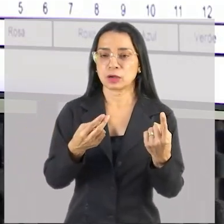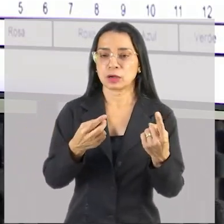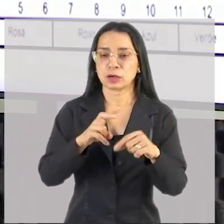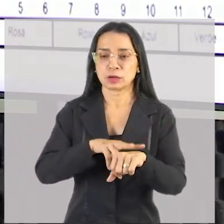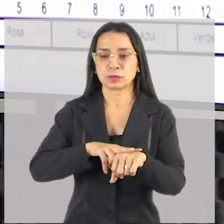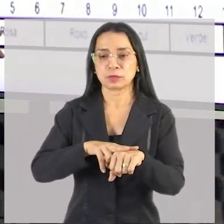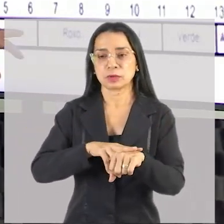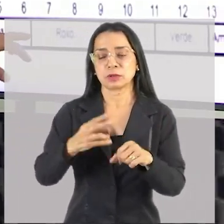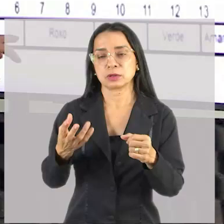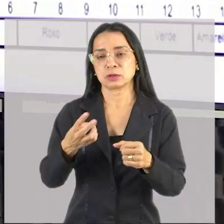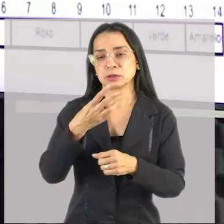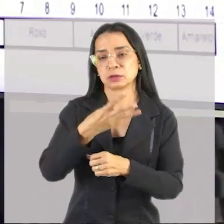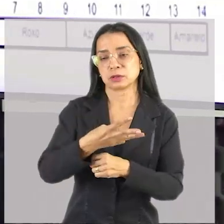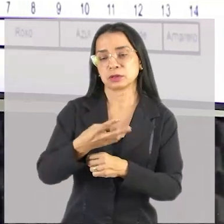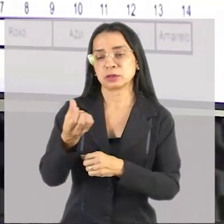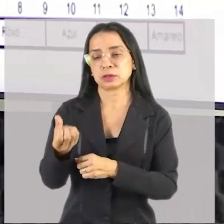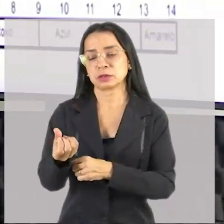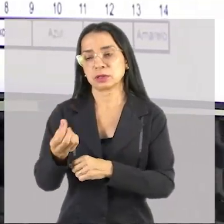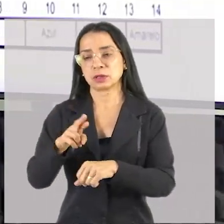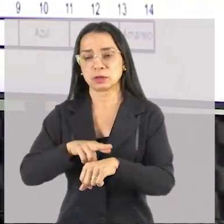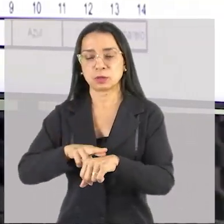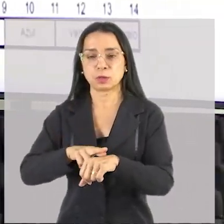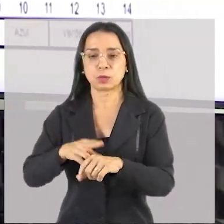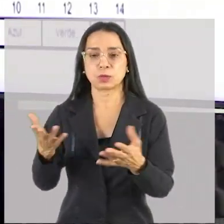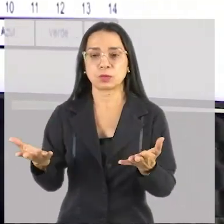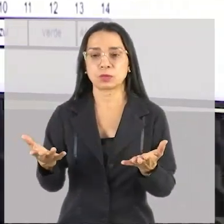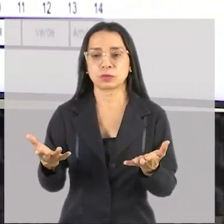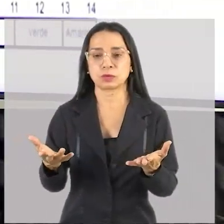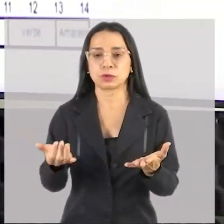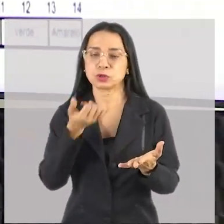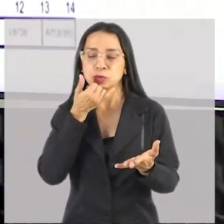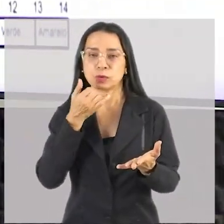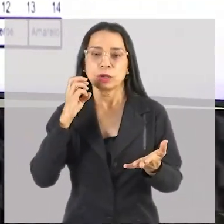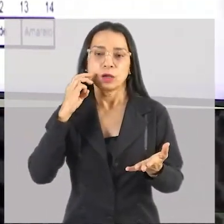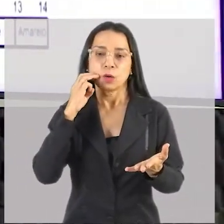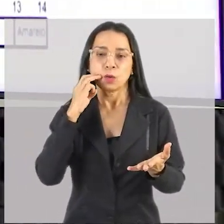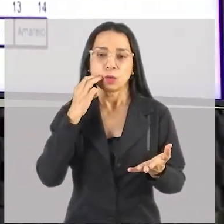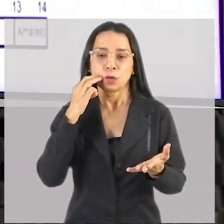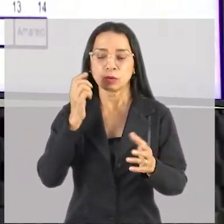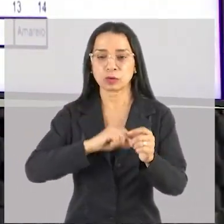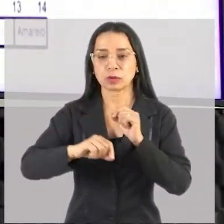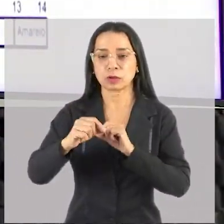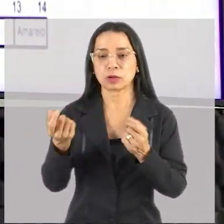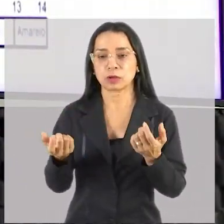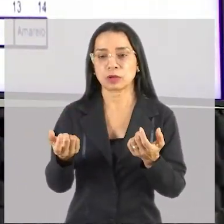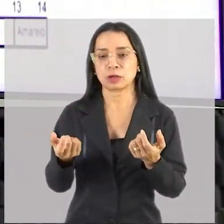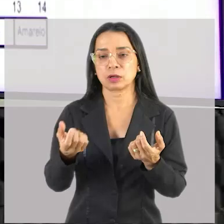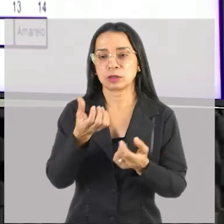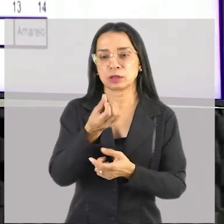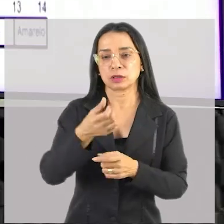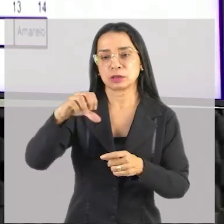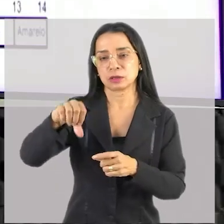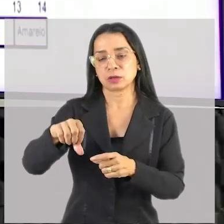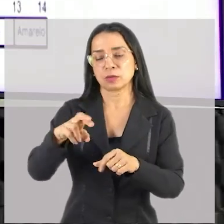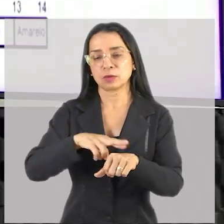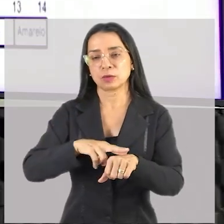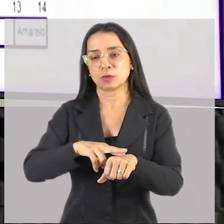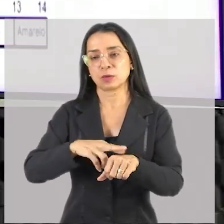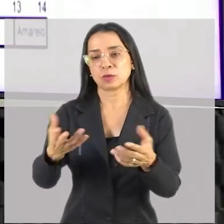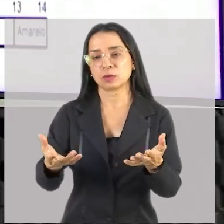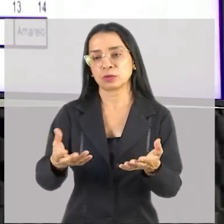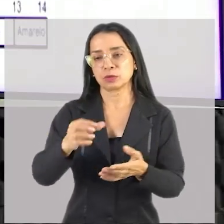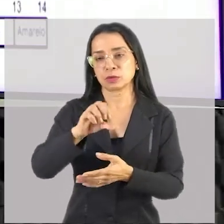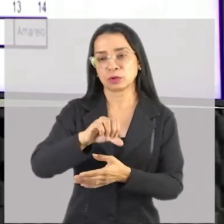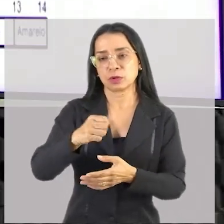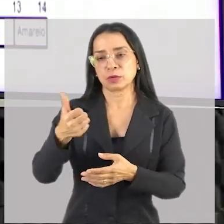Se o pH estiver entre 3 e 6, fica roxo. Rosa, né? Desculpa. Se o pH estiver entre 6 e 9, fica roxo.